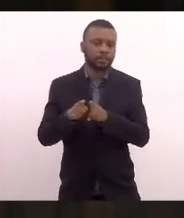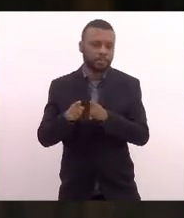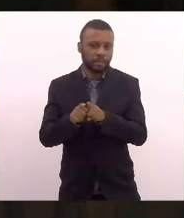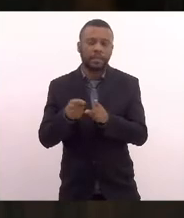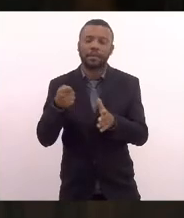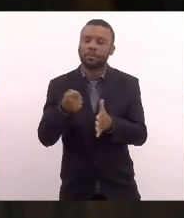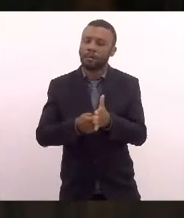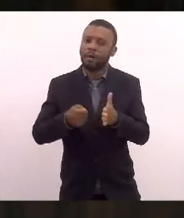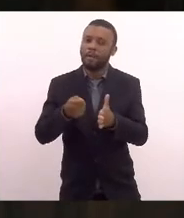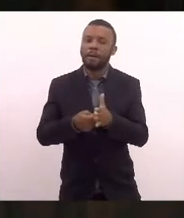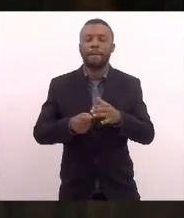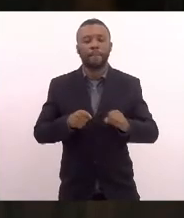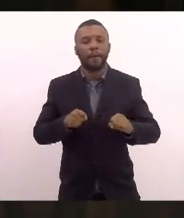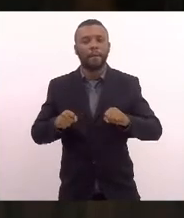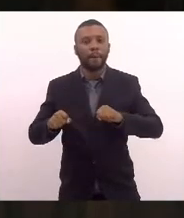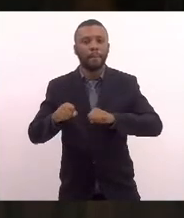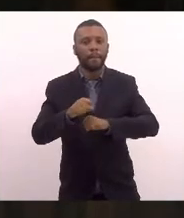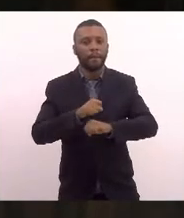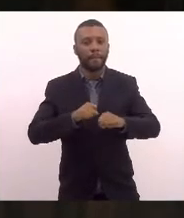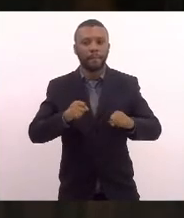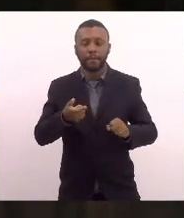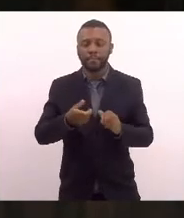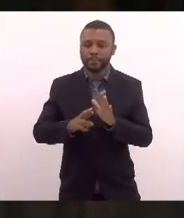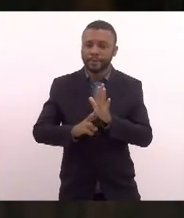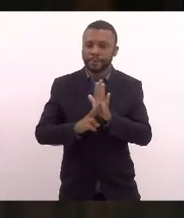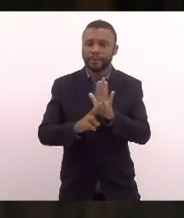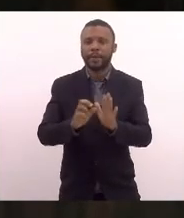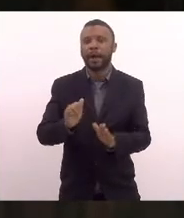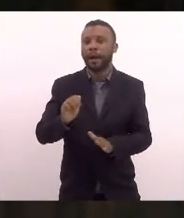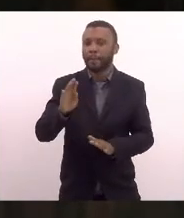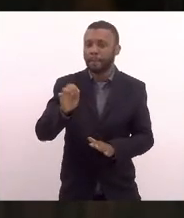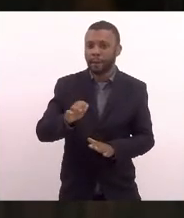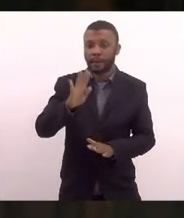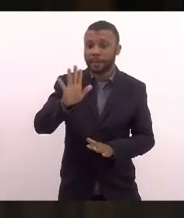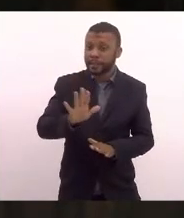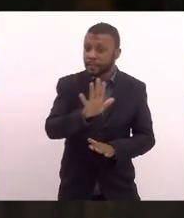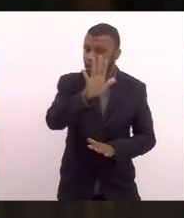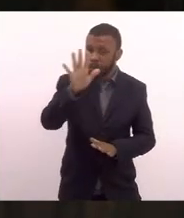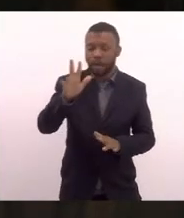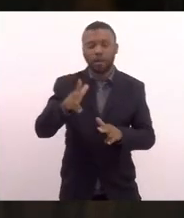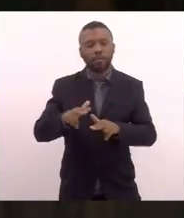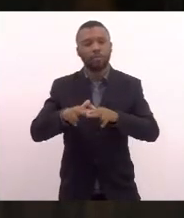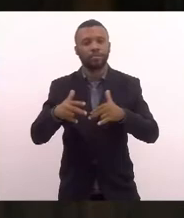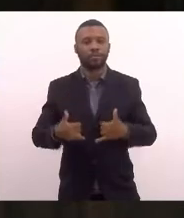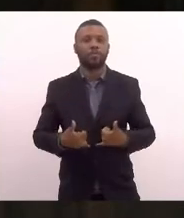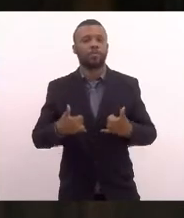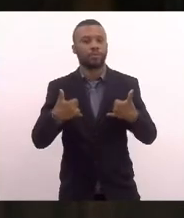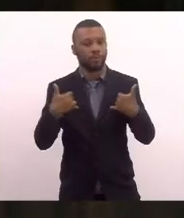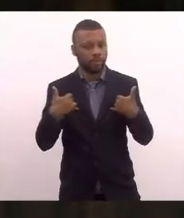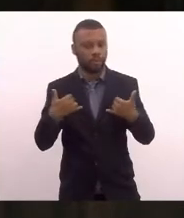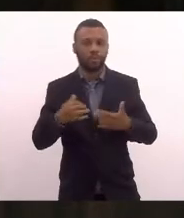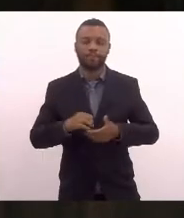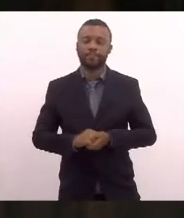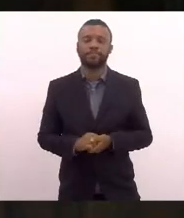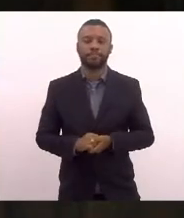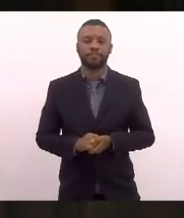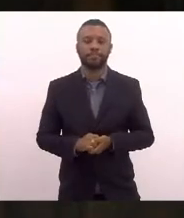E à frente da Bem Nacional, para a gente é motivo de muito orgulho. Então, queria